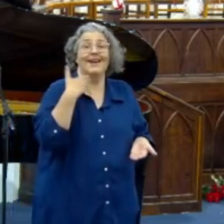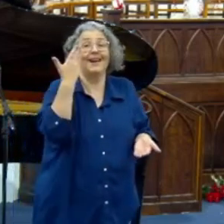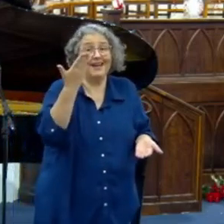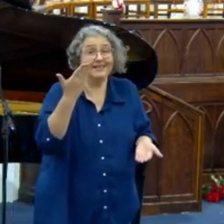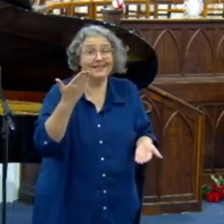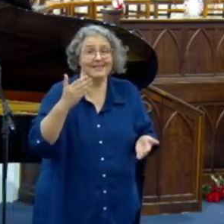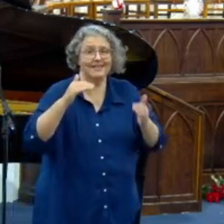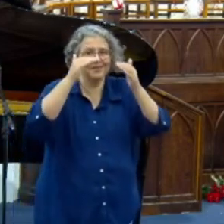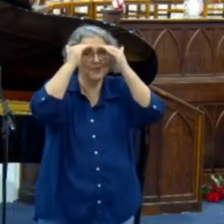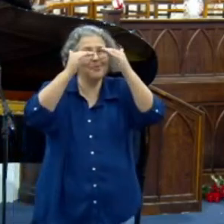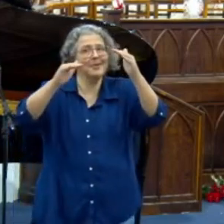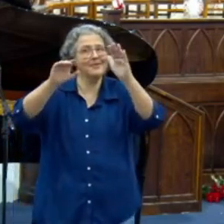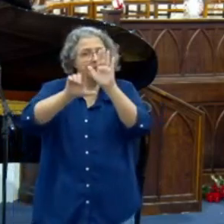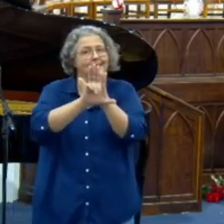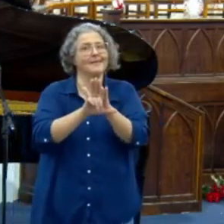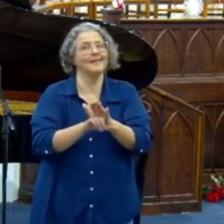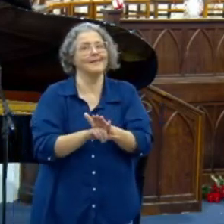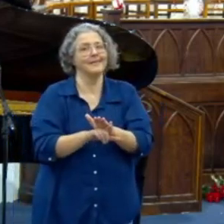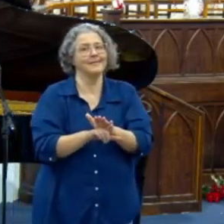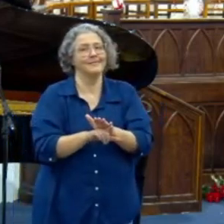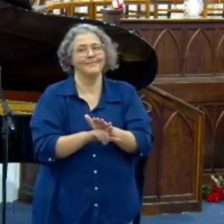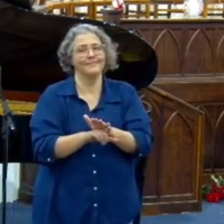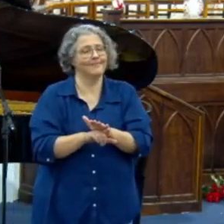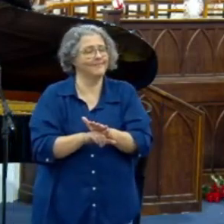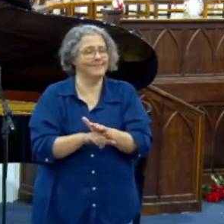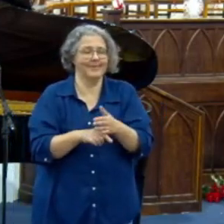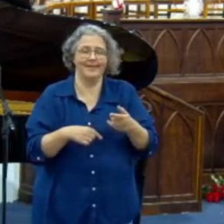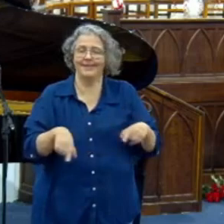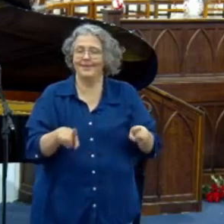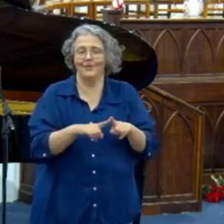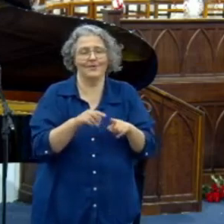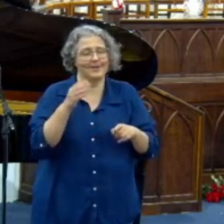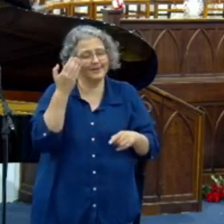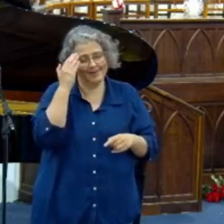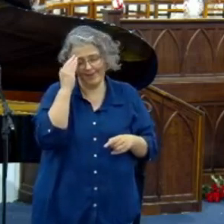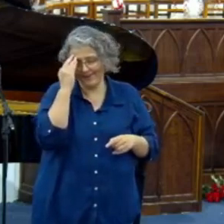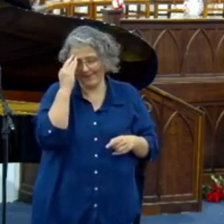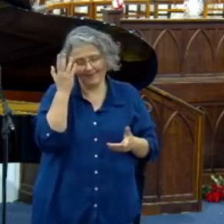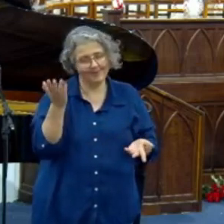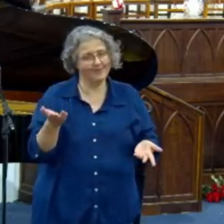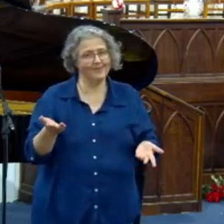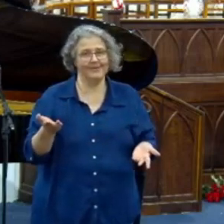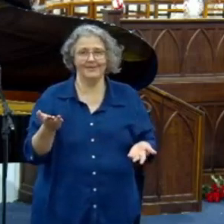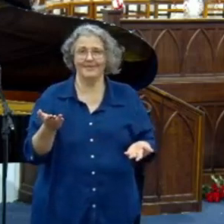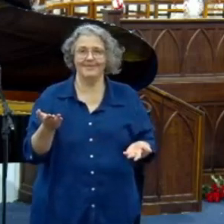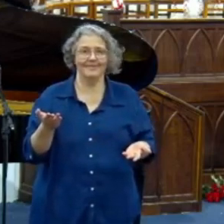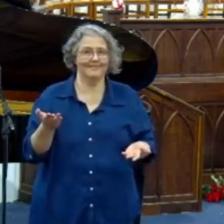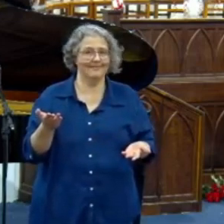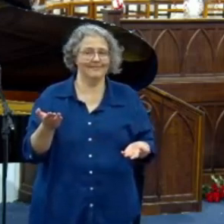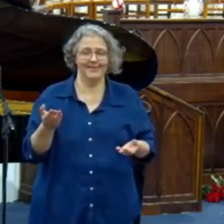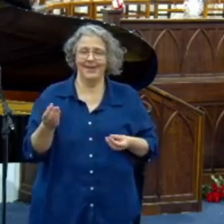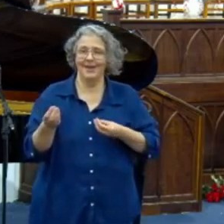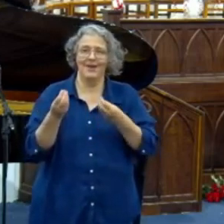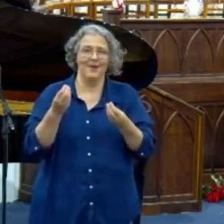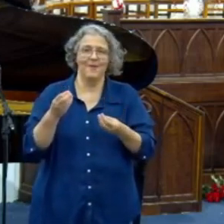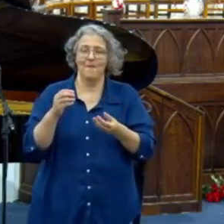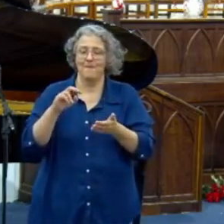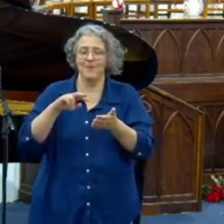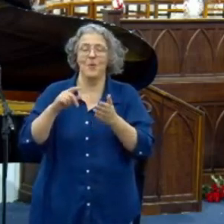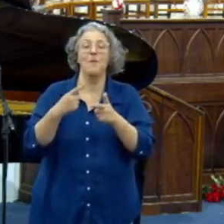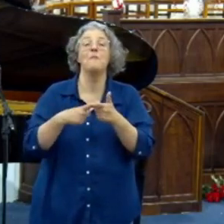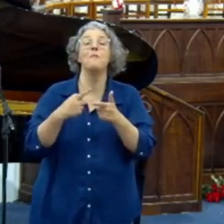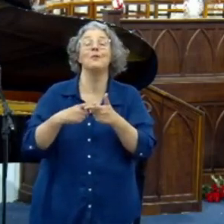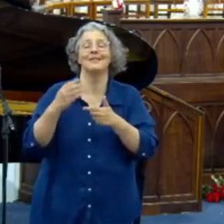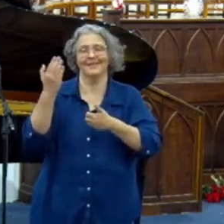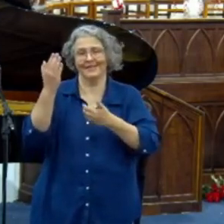cumpre a lei, é porque você não compreendeu ainda o sentido da lei. A lei não existe para nós